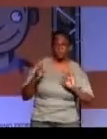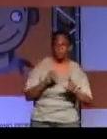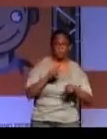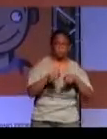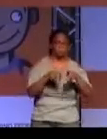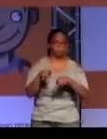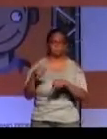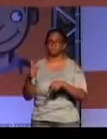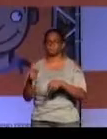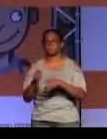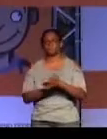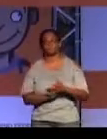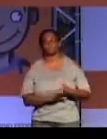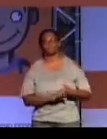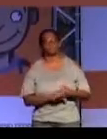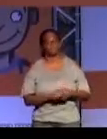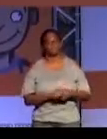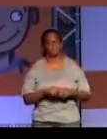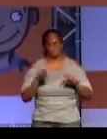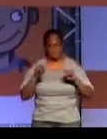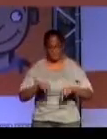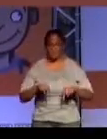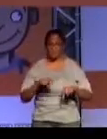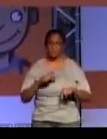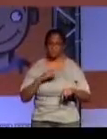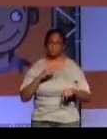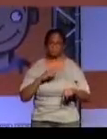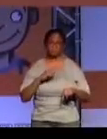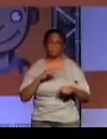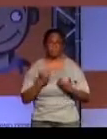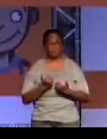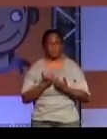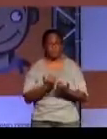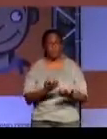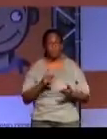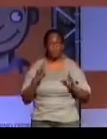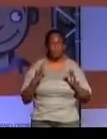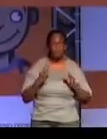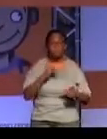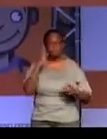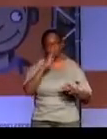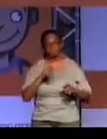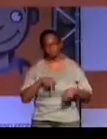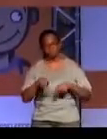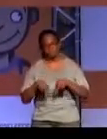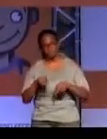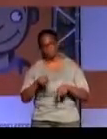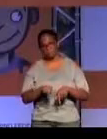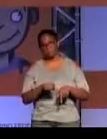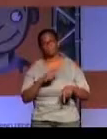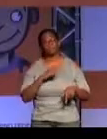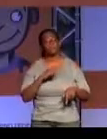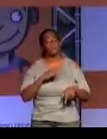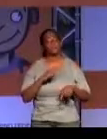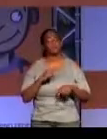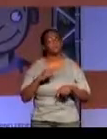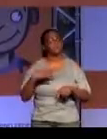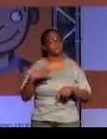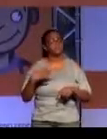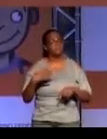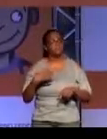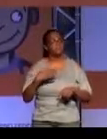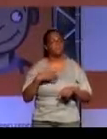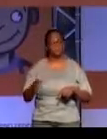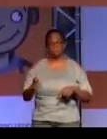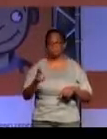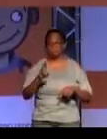população. E aqui nós temos a oferta de vacina para toda a população. Aí tem um impacto no